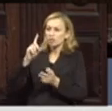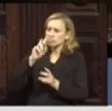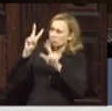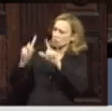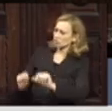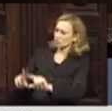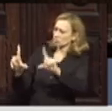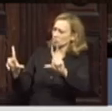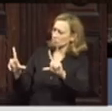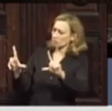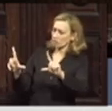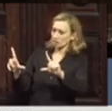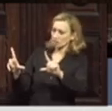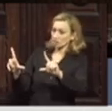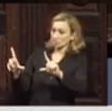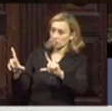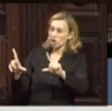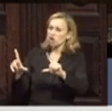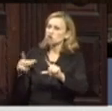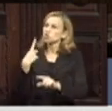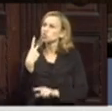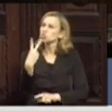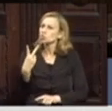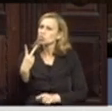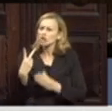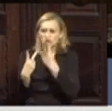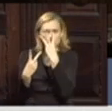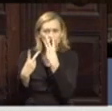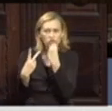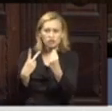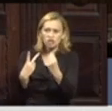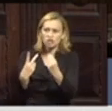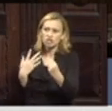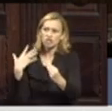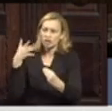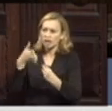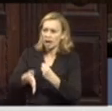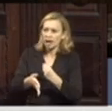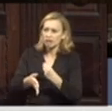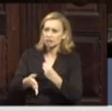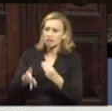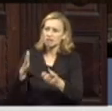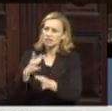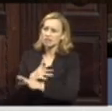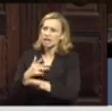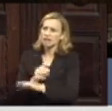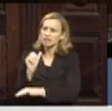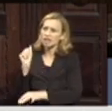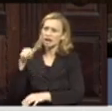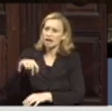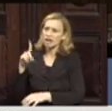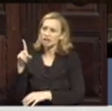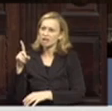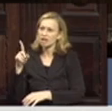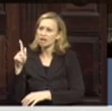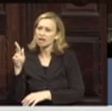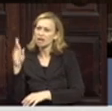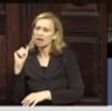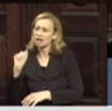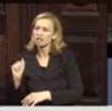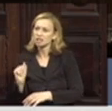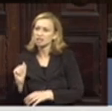foi dito aqui pelo deputado Valdec Carneiro, podemos falar sobre a questão de Angra dos Reis, e aí, de